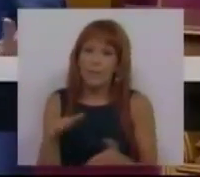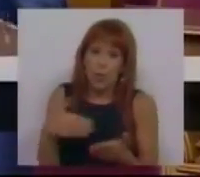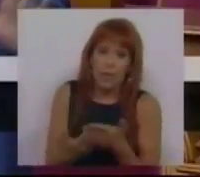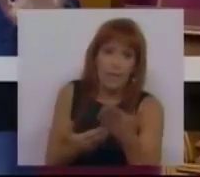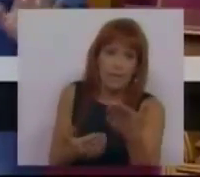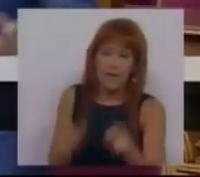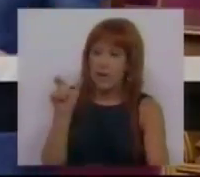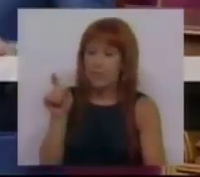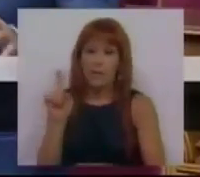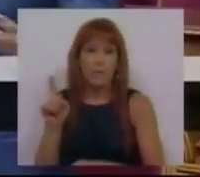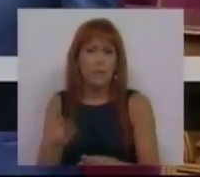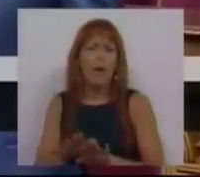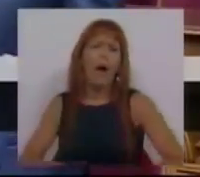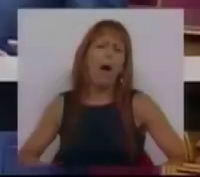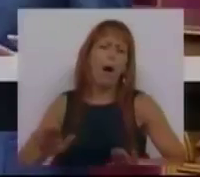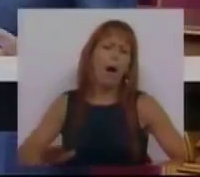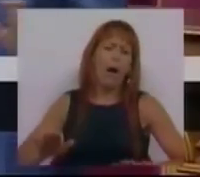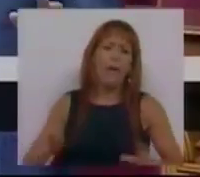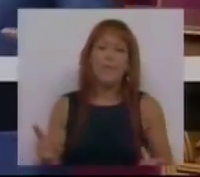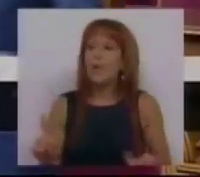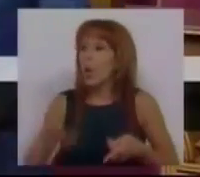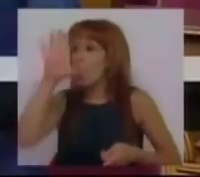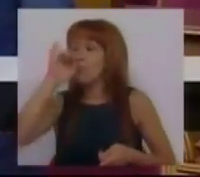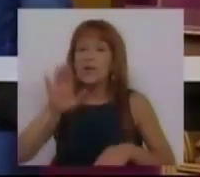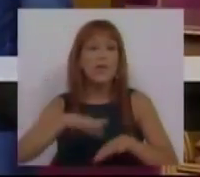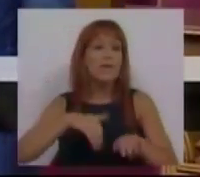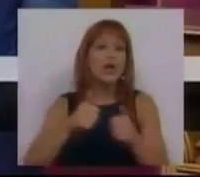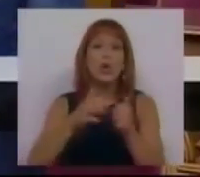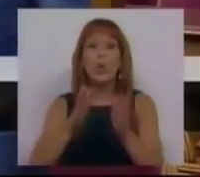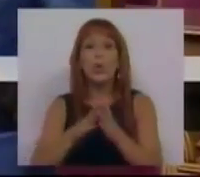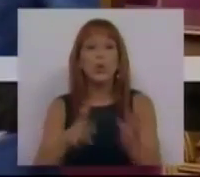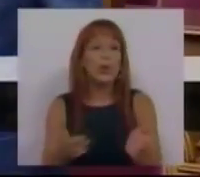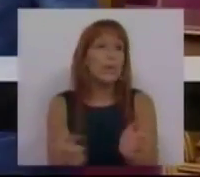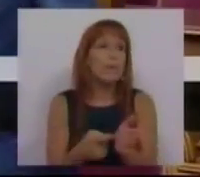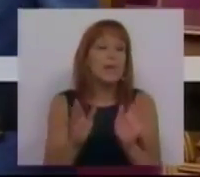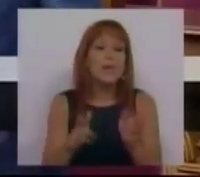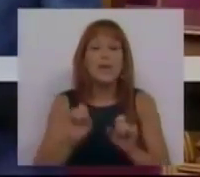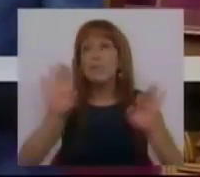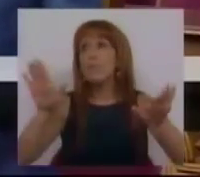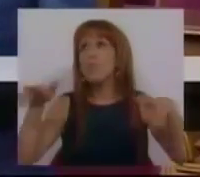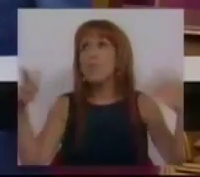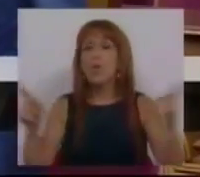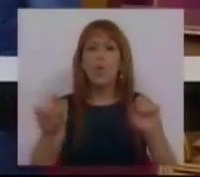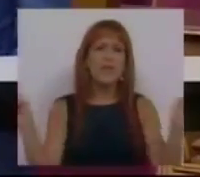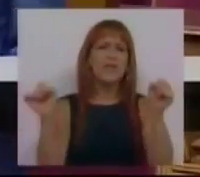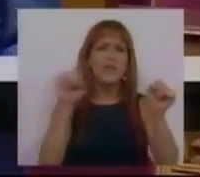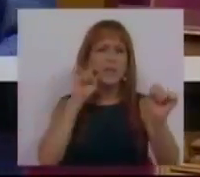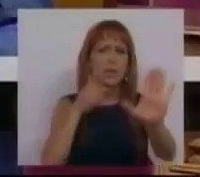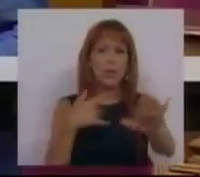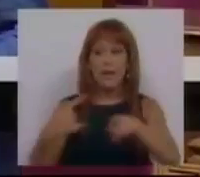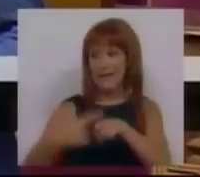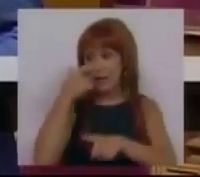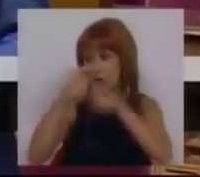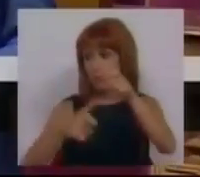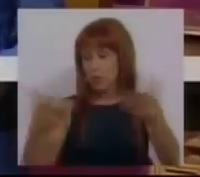dada, a palavra é de tranquilidade e que o Governo terá feito tudo o que era necessário e possível para salvaguardar o interesse